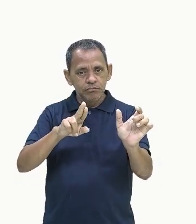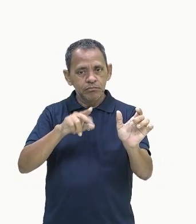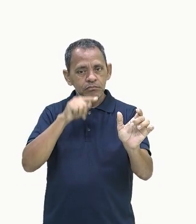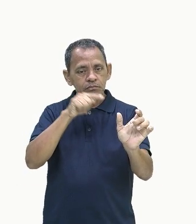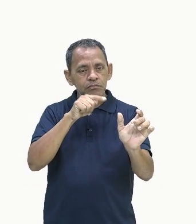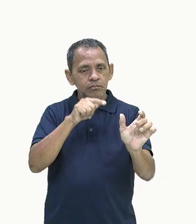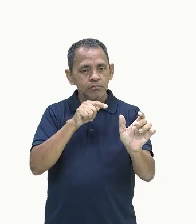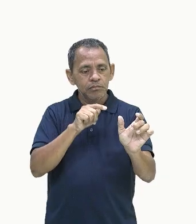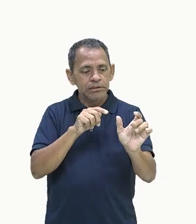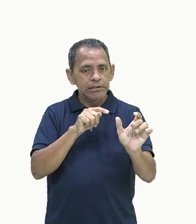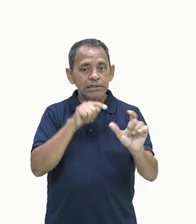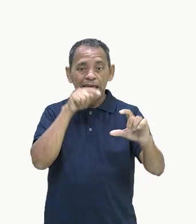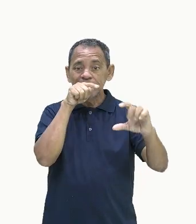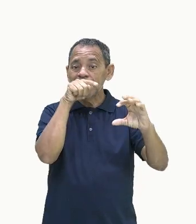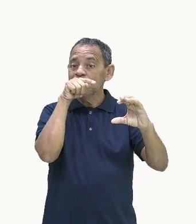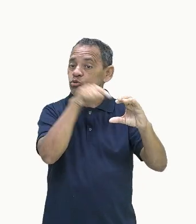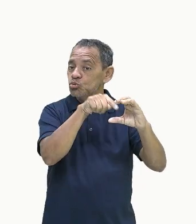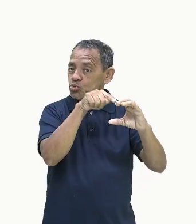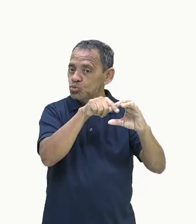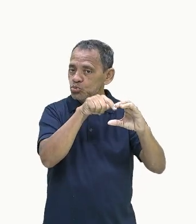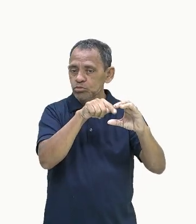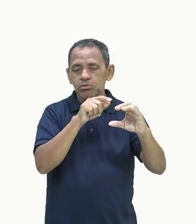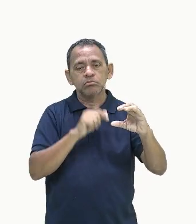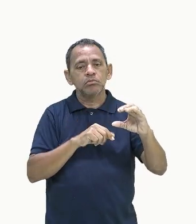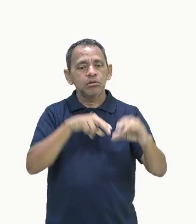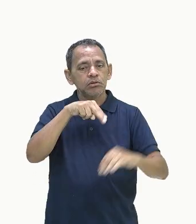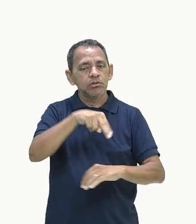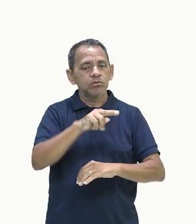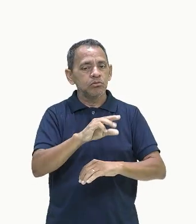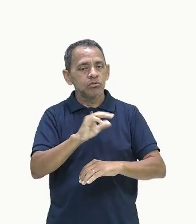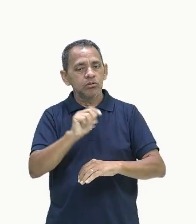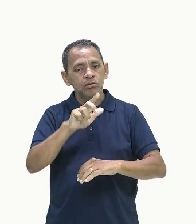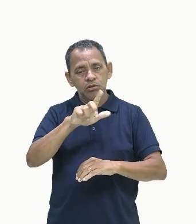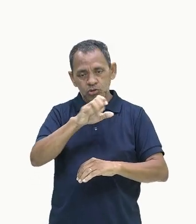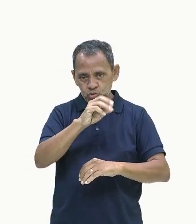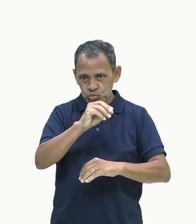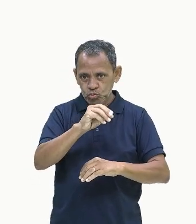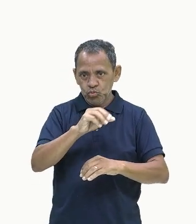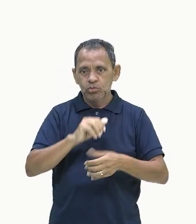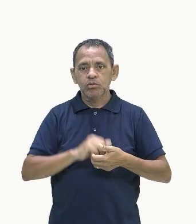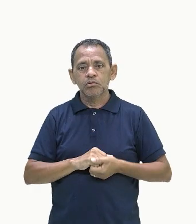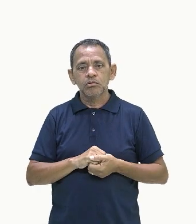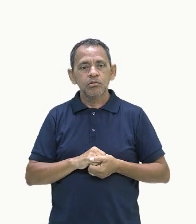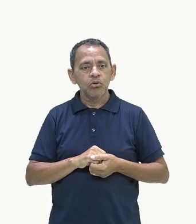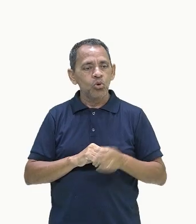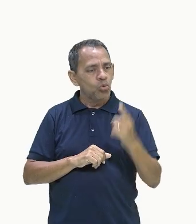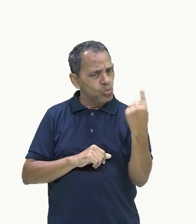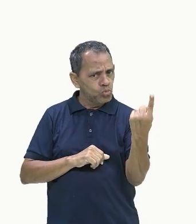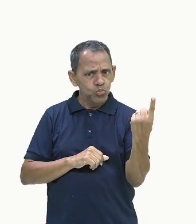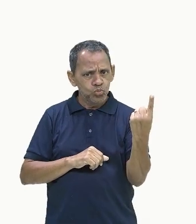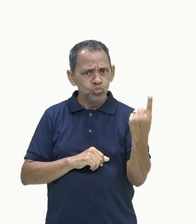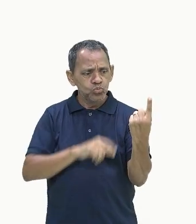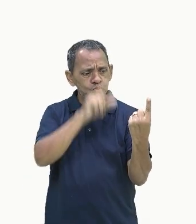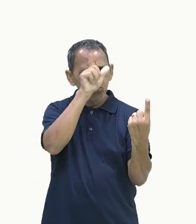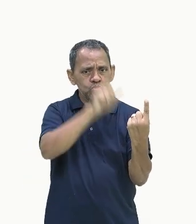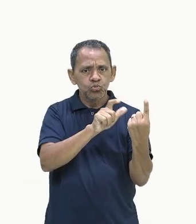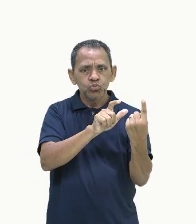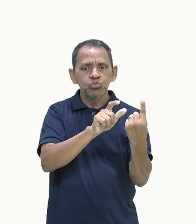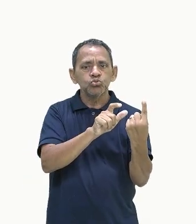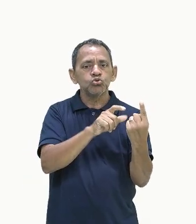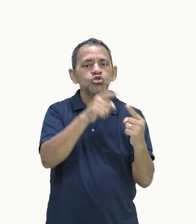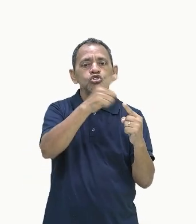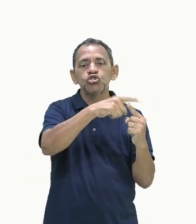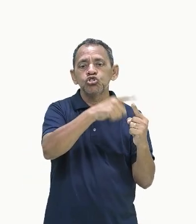central, certo? Portanto, ela é o núcleo. E nota que eu só tenho um núcleo, portanto, temos aí um sujeito que é do